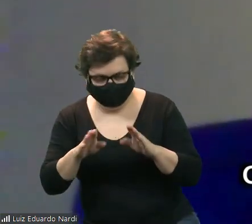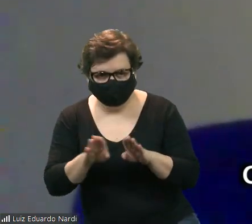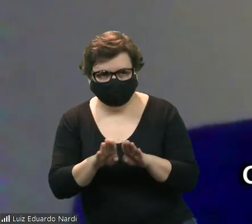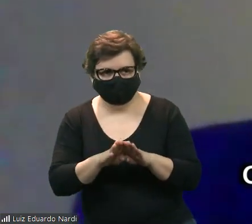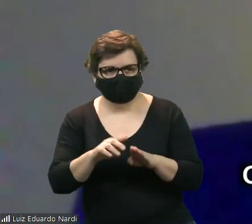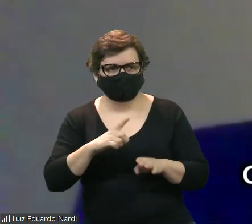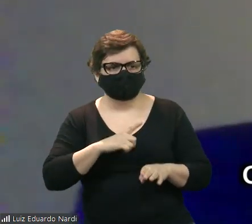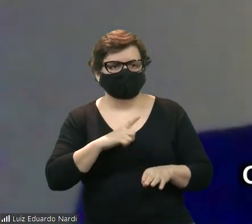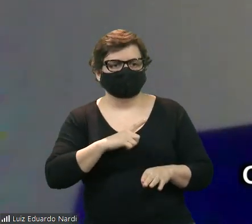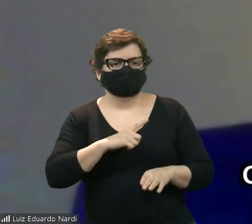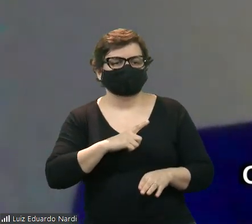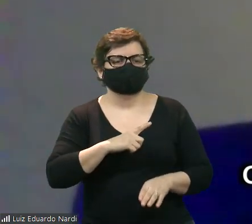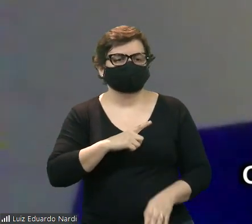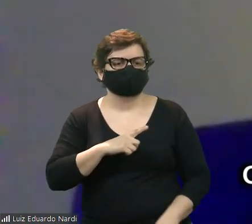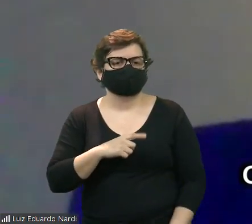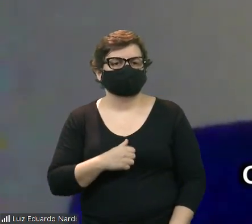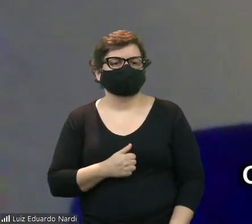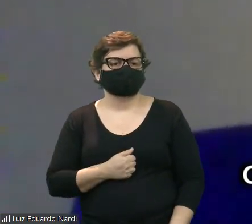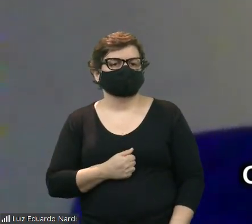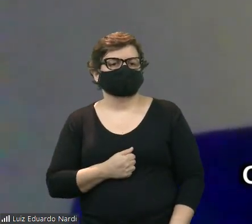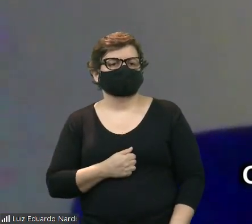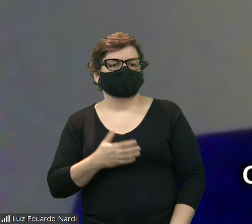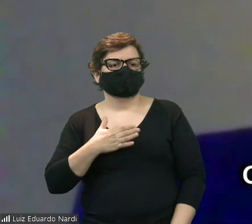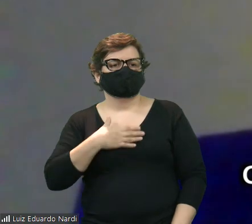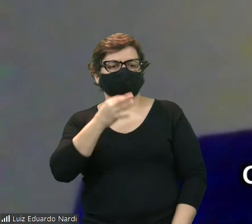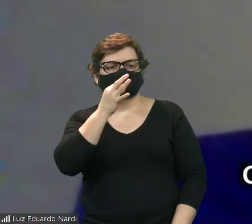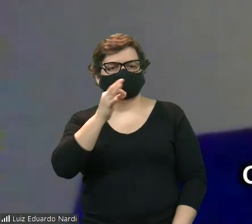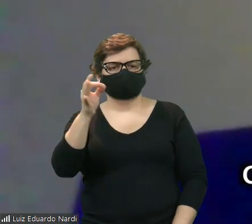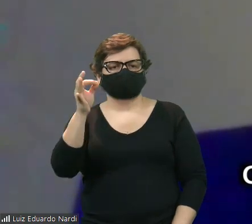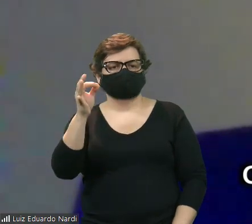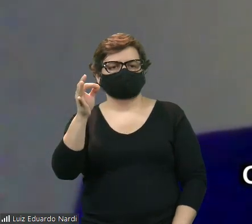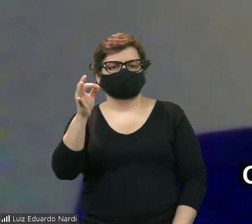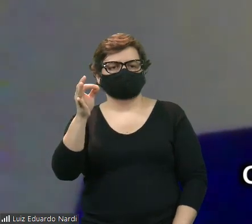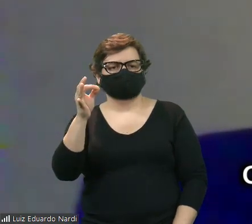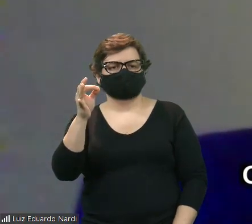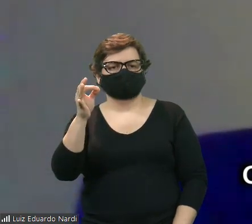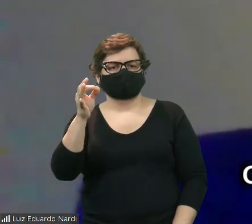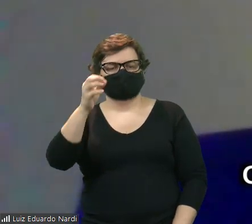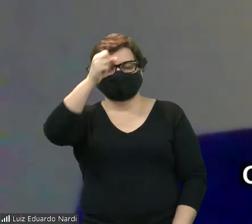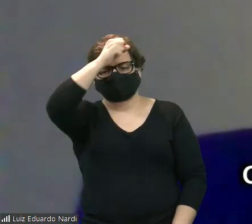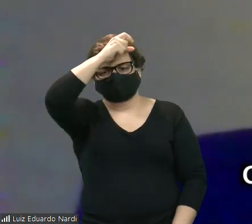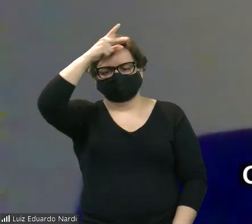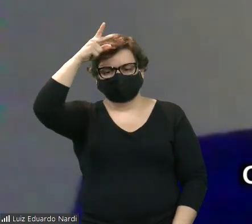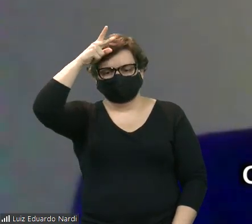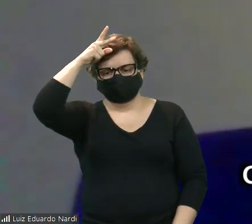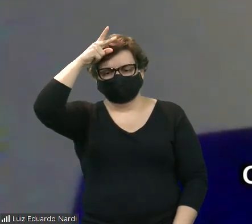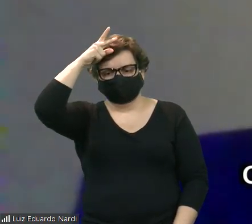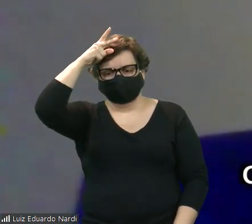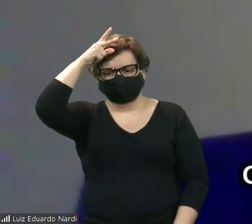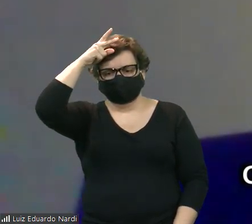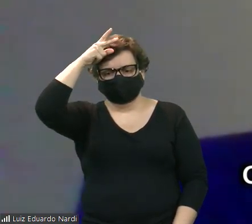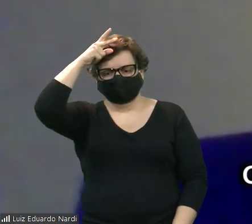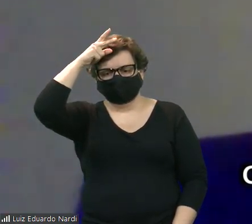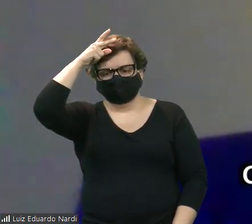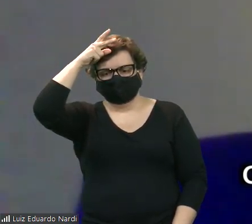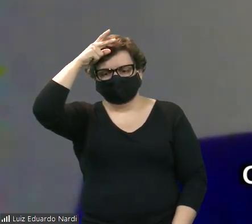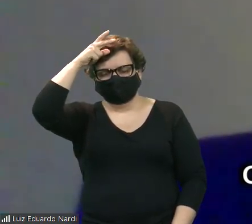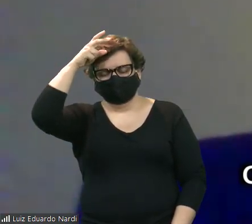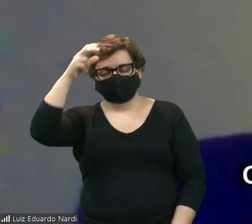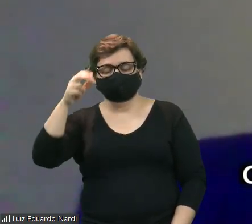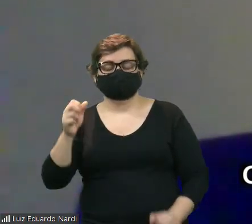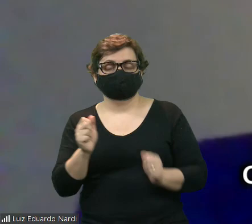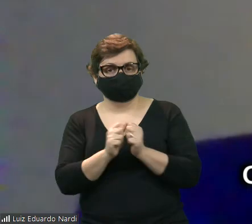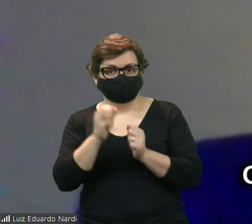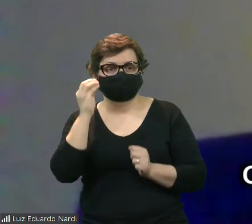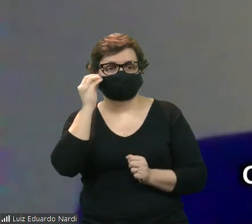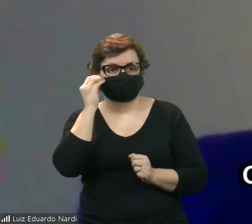situação excepcional. Então, na minha opinião, o prefeito, além das tentativas que tem feito aí, como